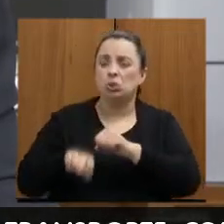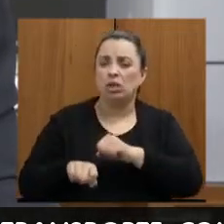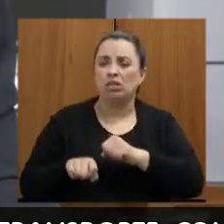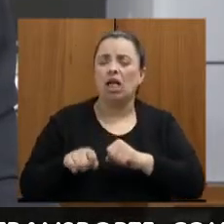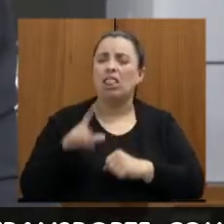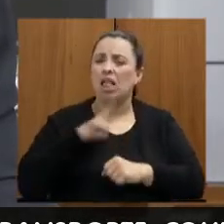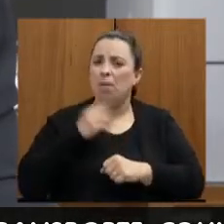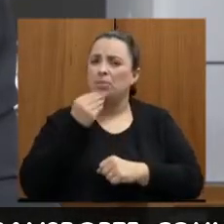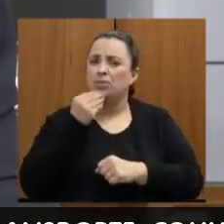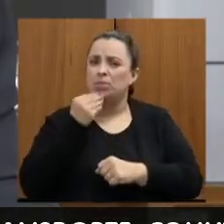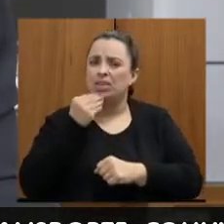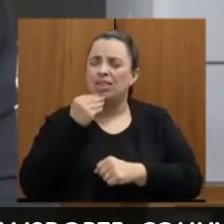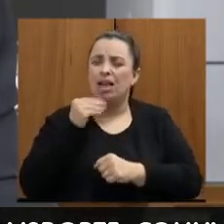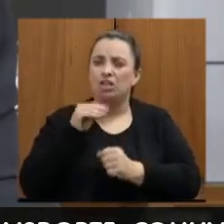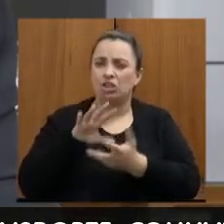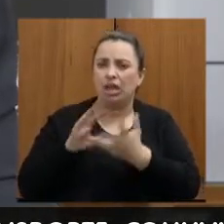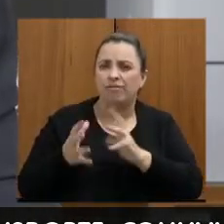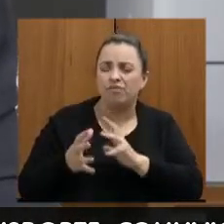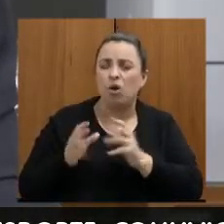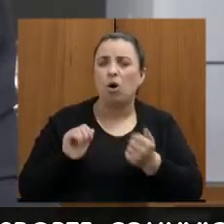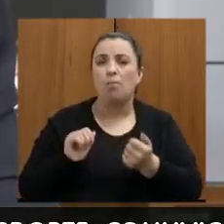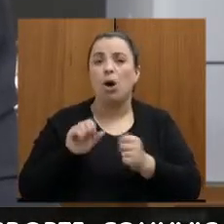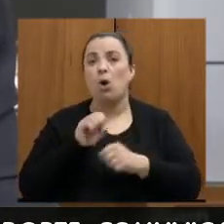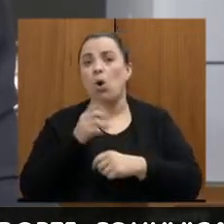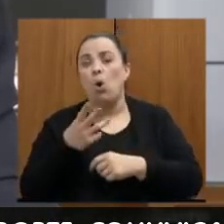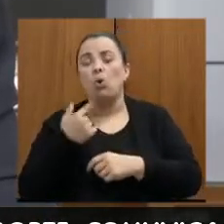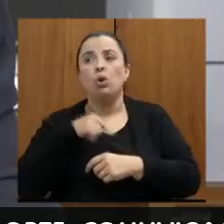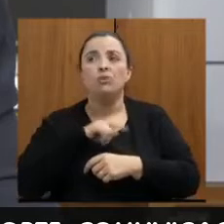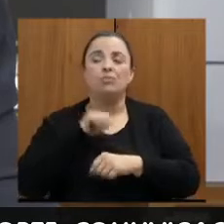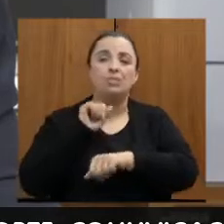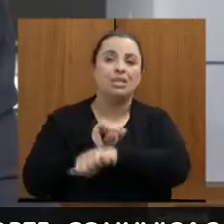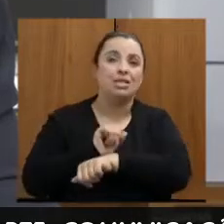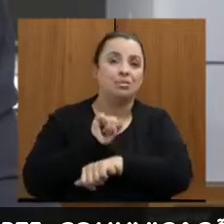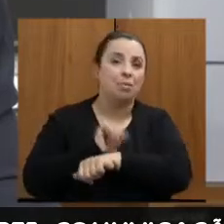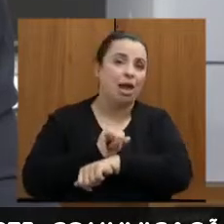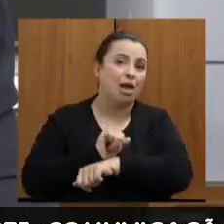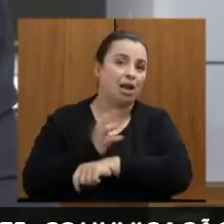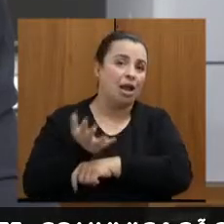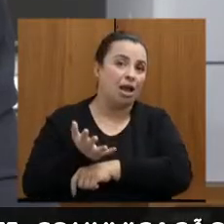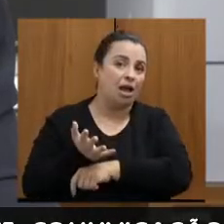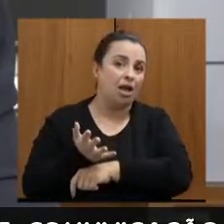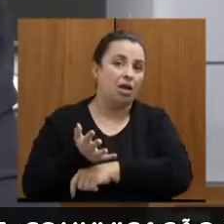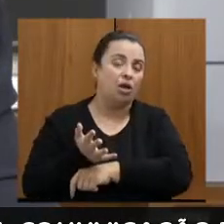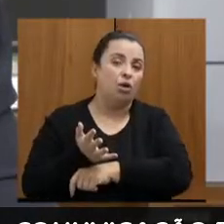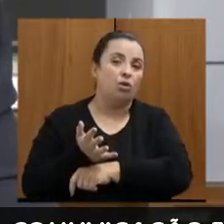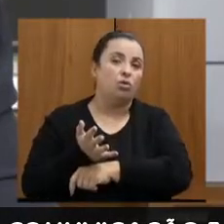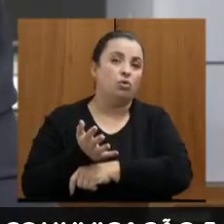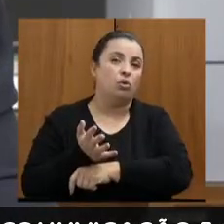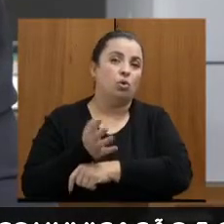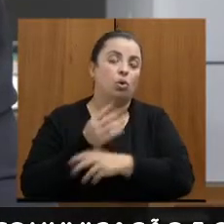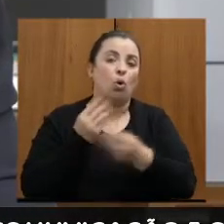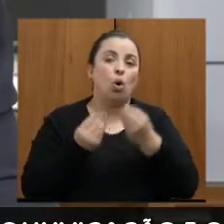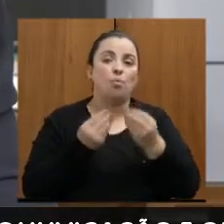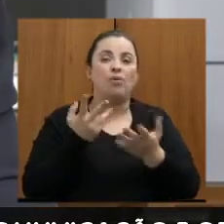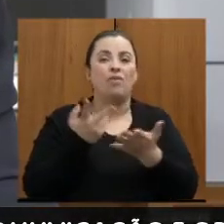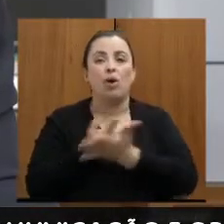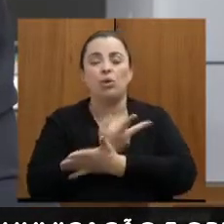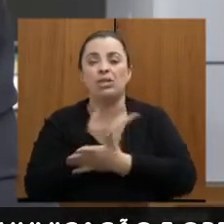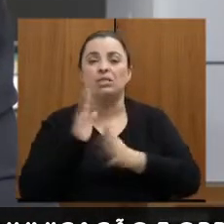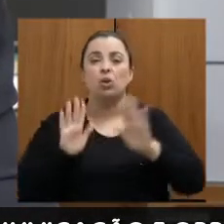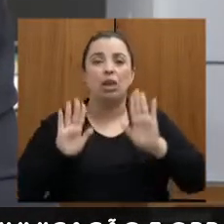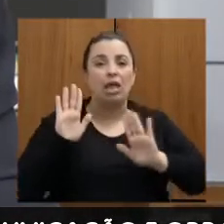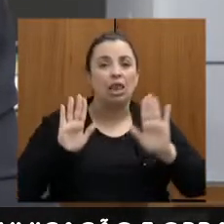ou se de fato nossos nós precisaremos aguardar né o desfecho do leilão